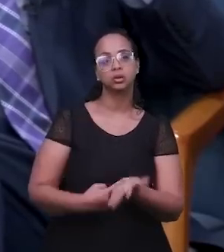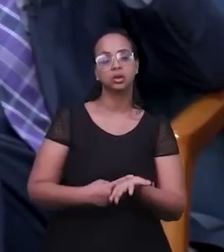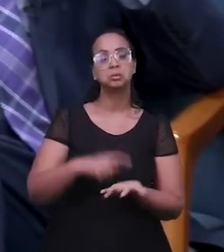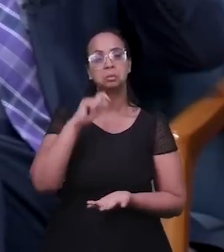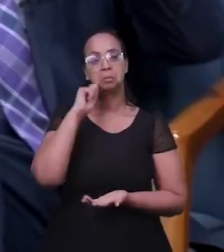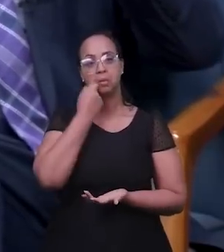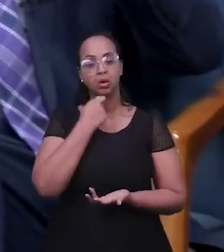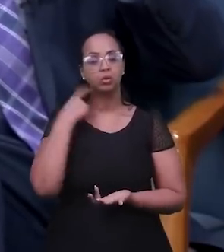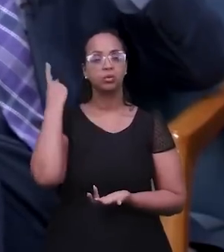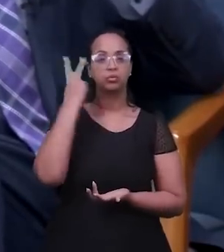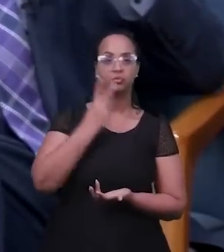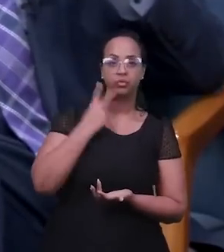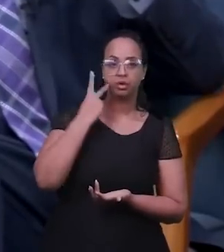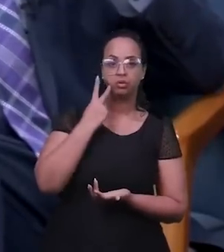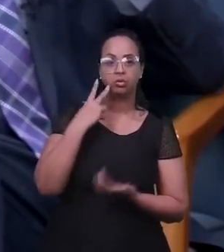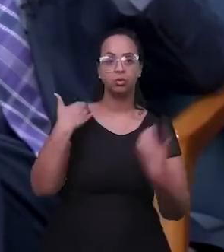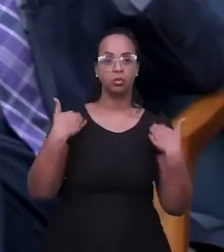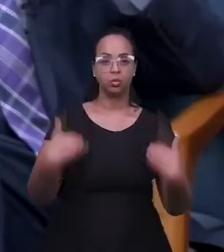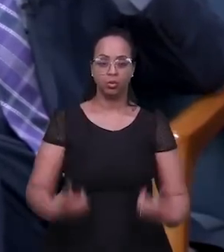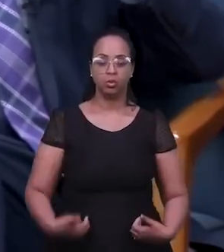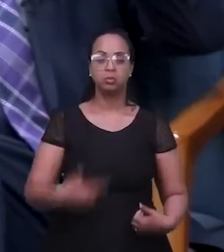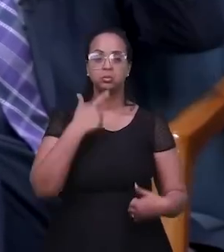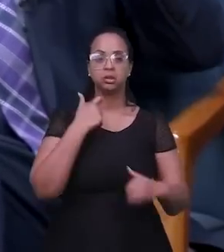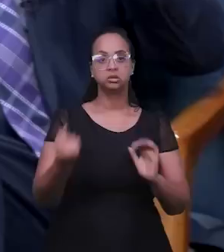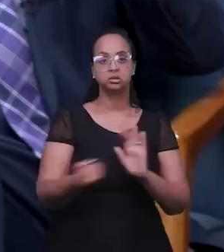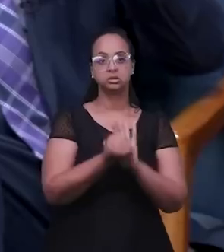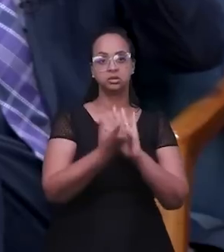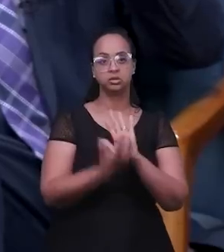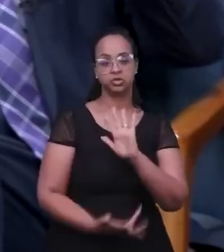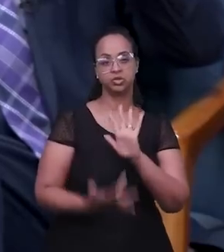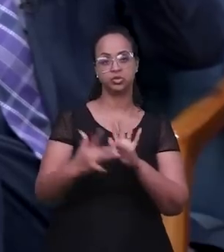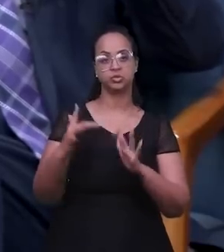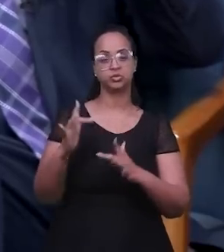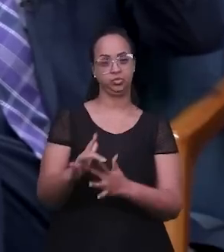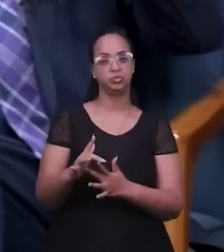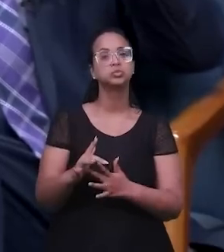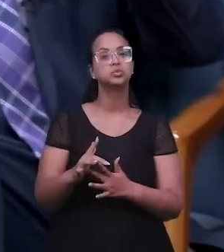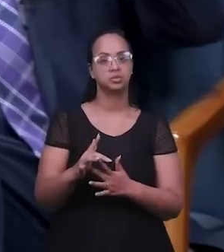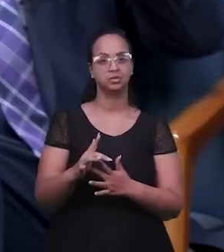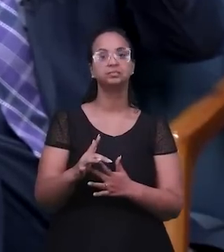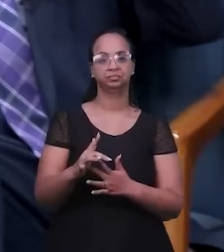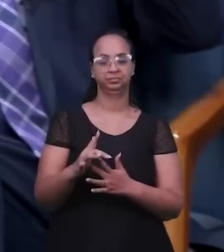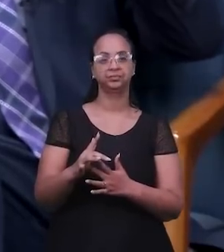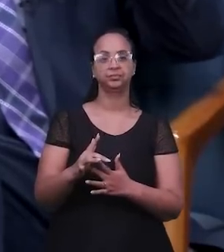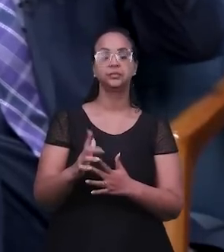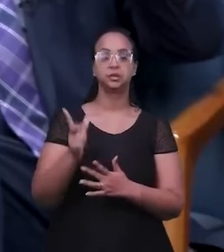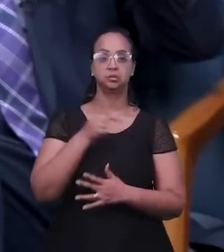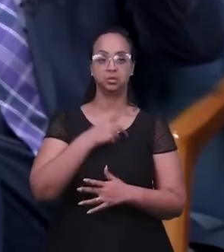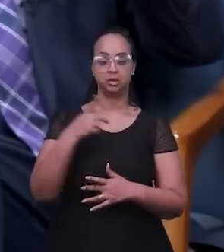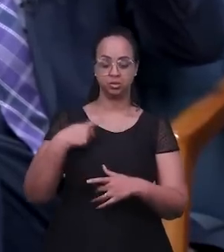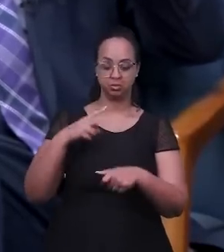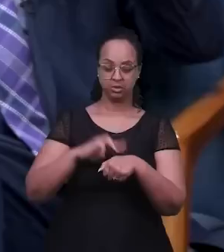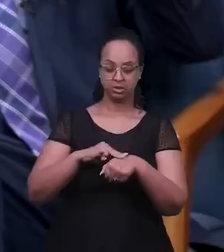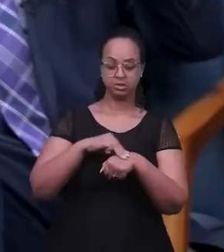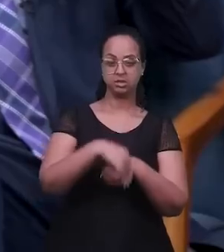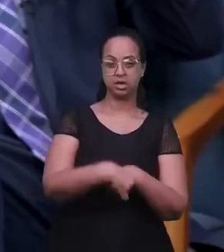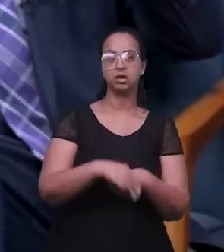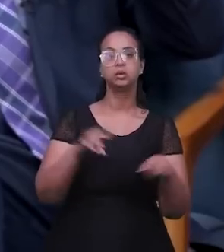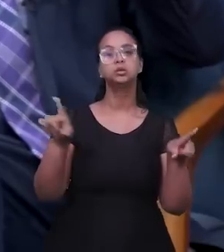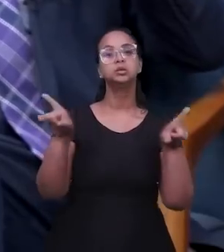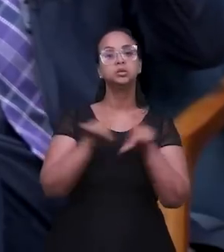qual é o novo pacto? Pão e vinho, corpo e sangue. Ministério e